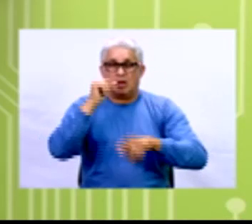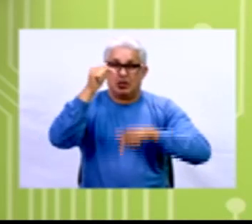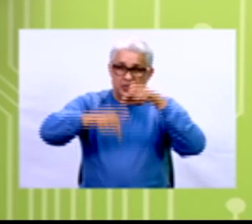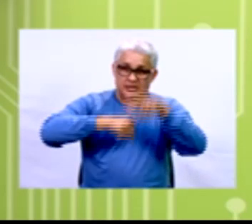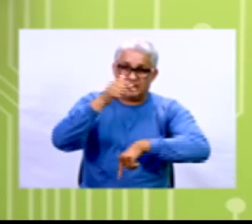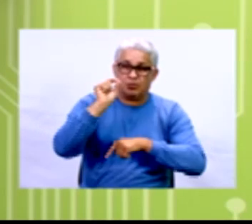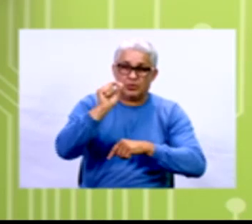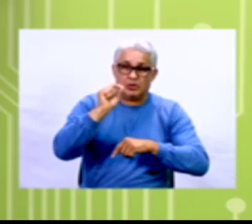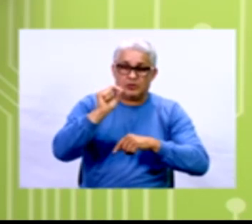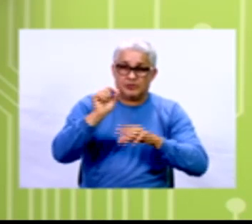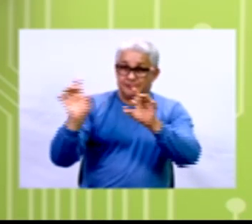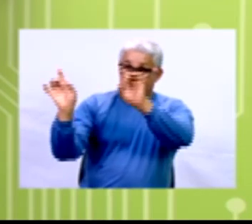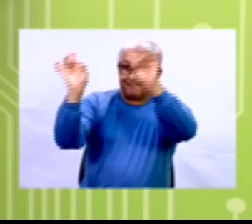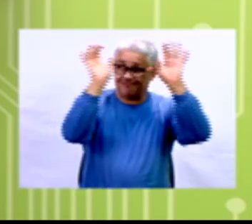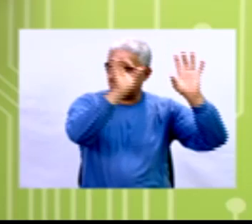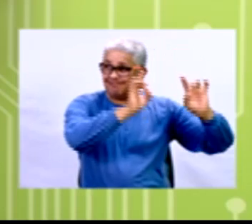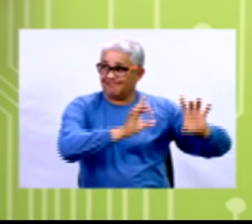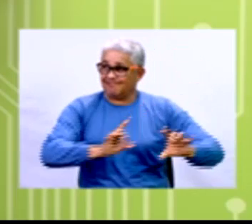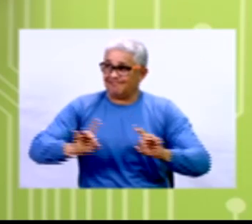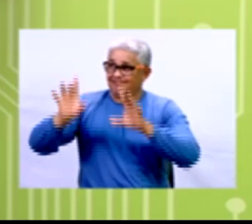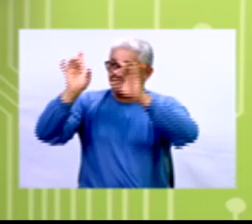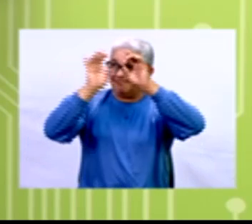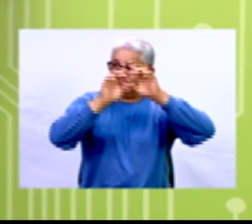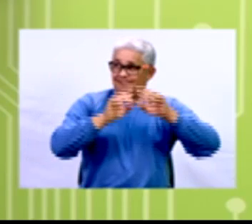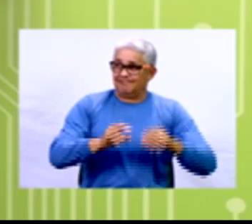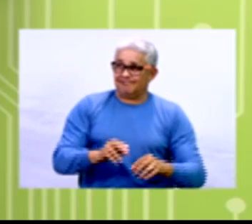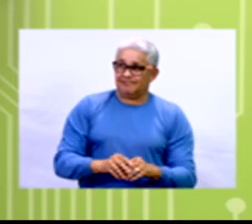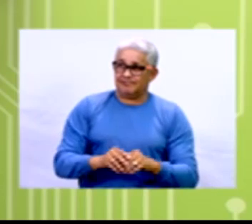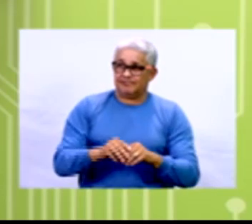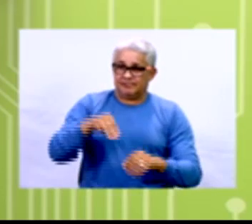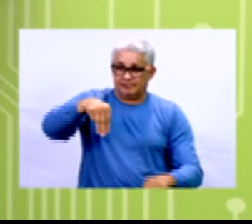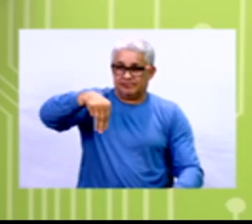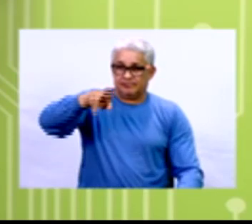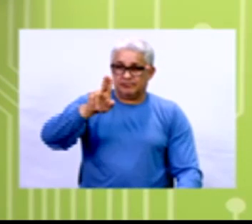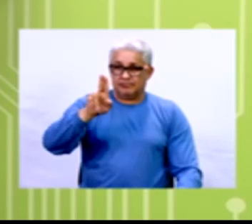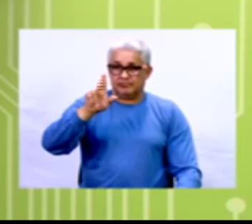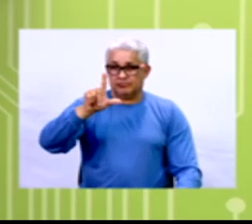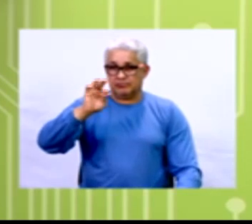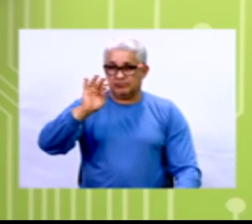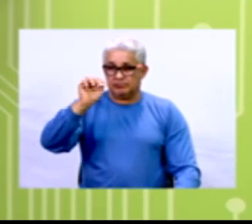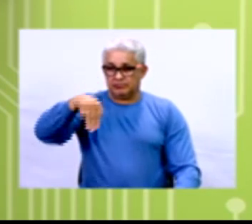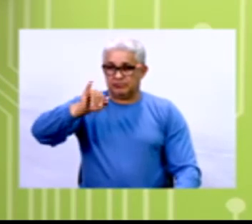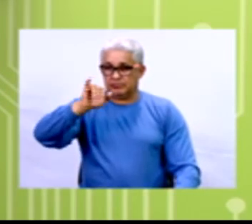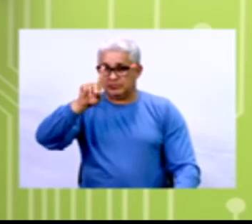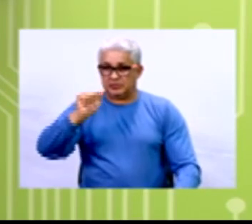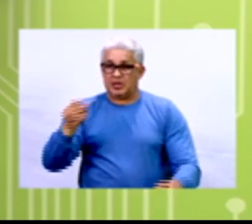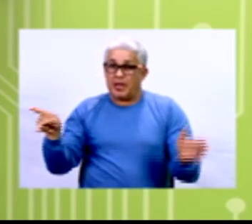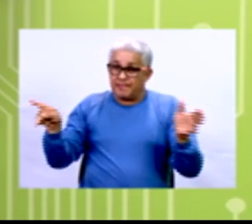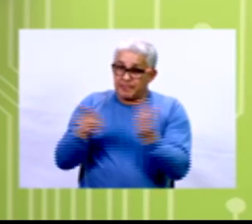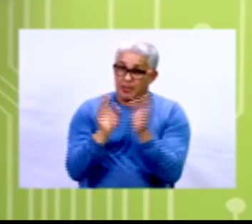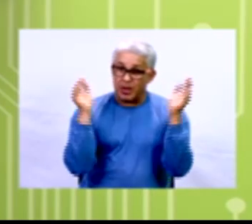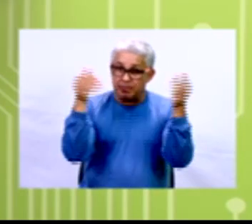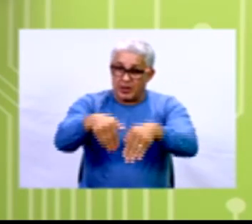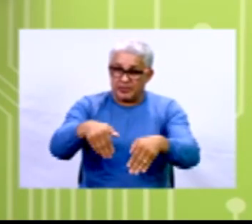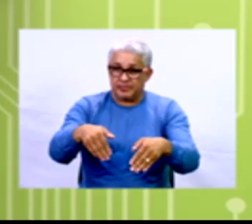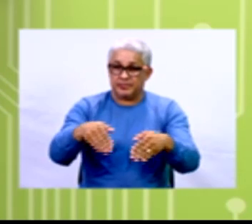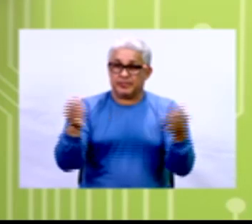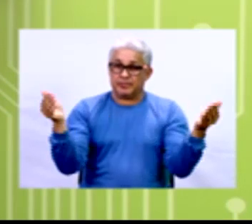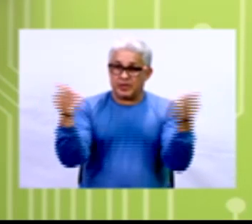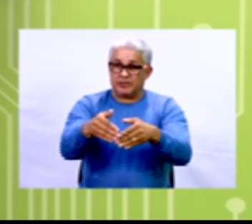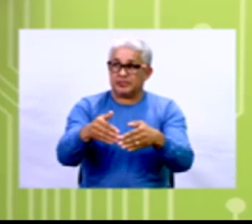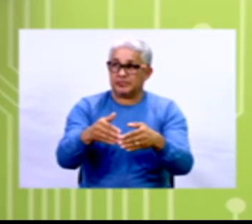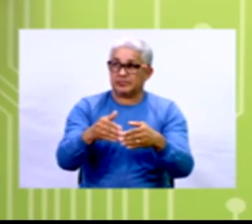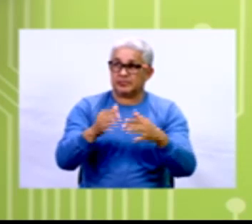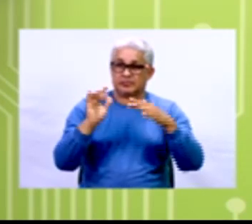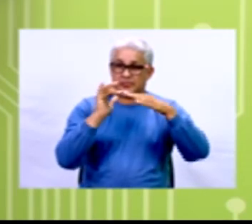trabalhar exclusivamente com os recursos multimídias aplicados às redes sociais. Que ele